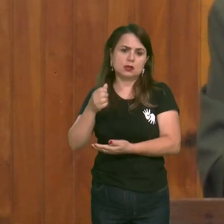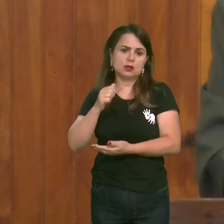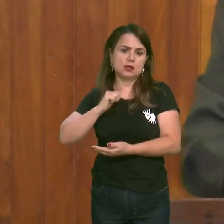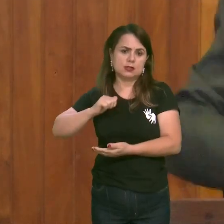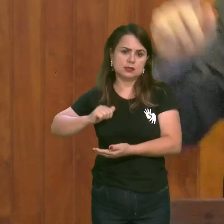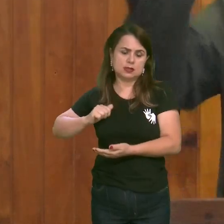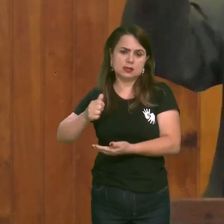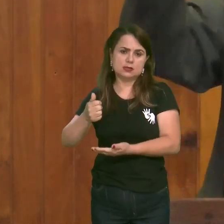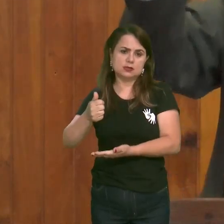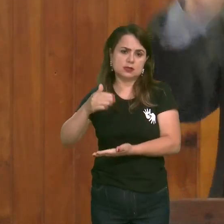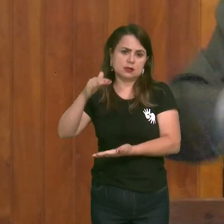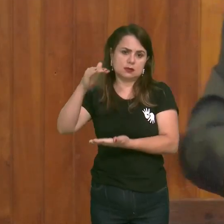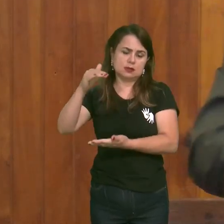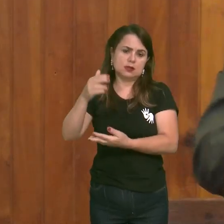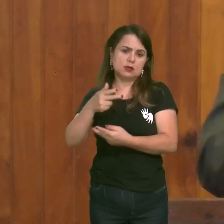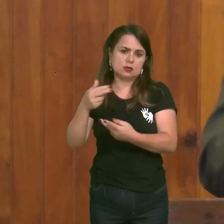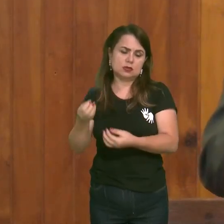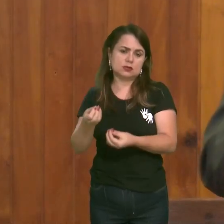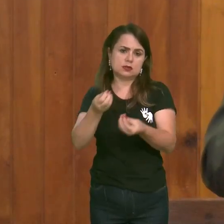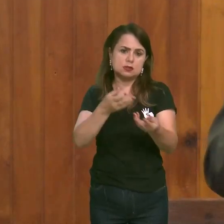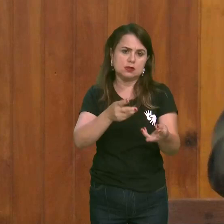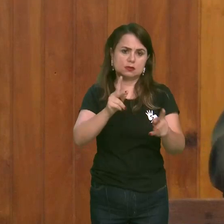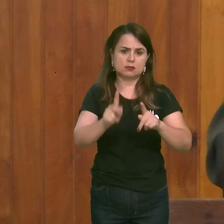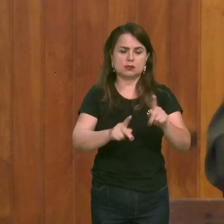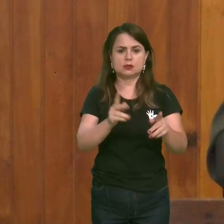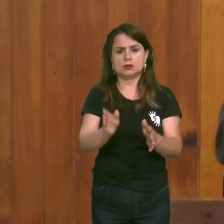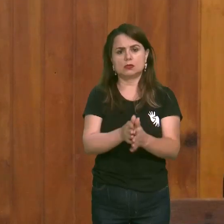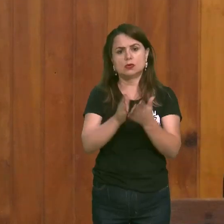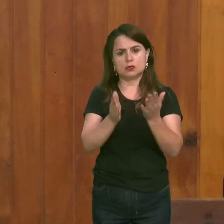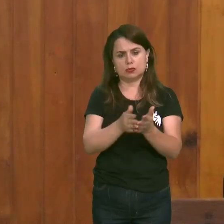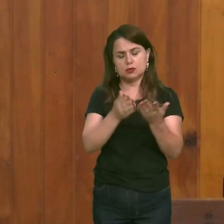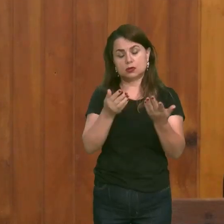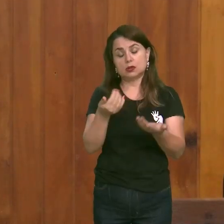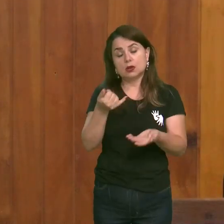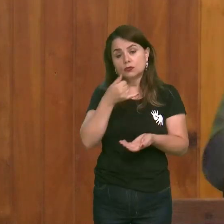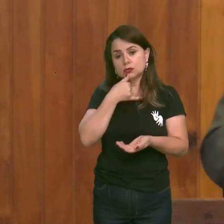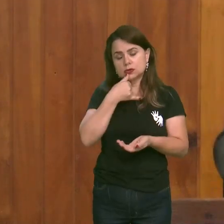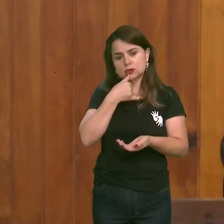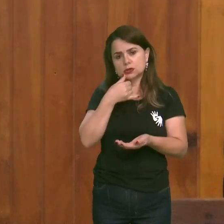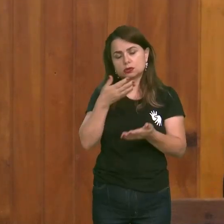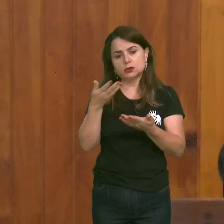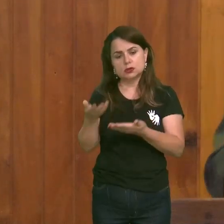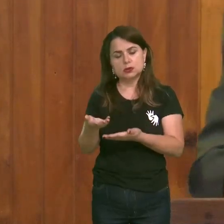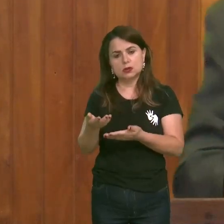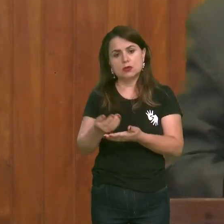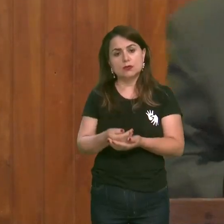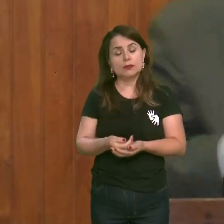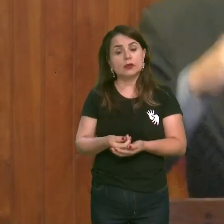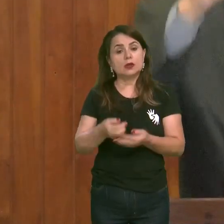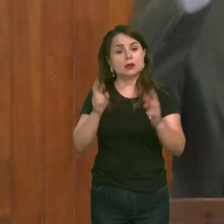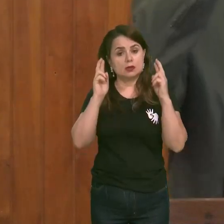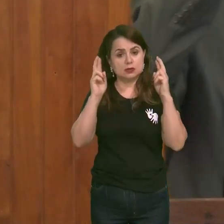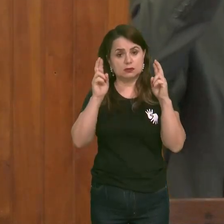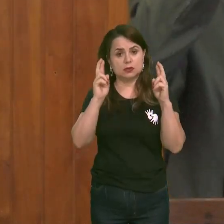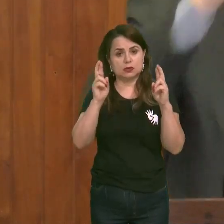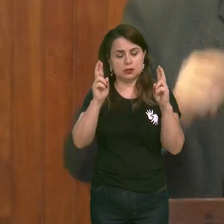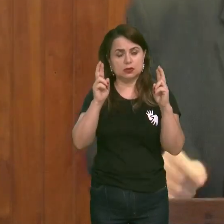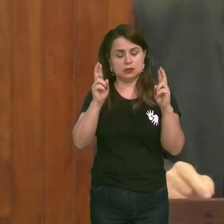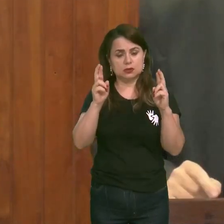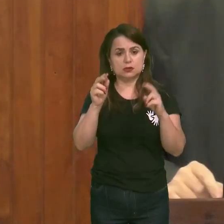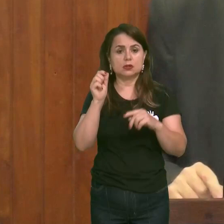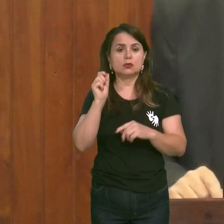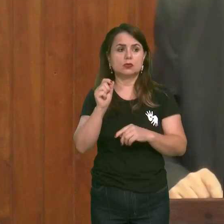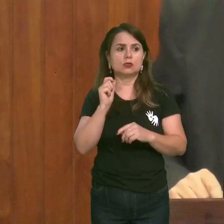eu lamento mas porém desse 1 bilhão 141 milhões a minha esperança Vereador